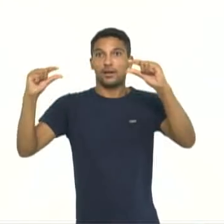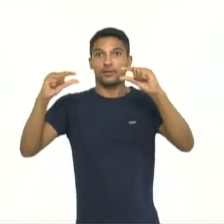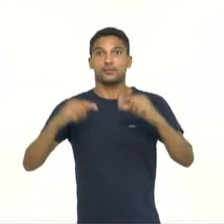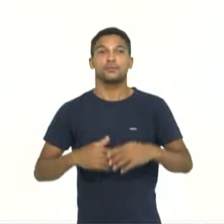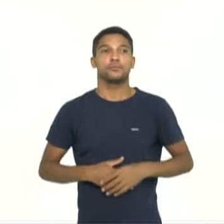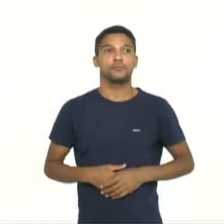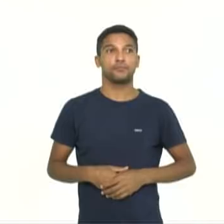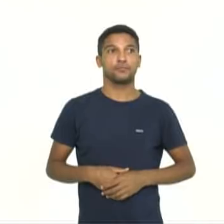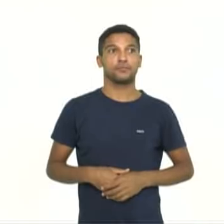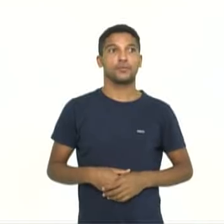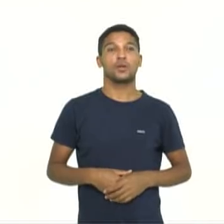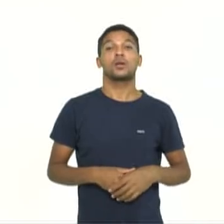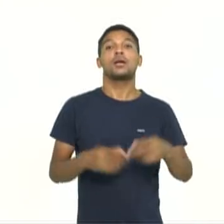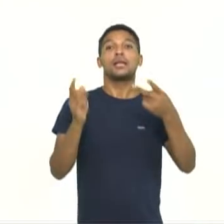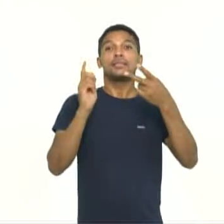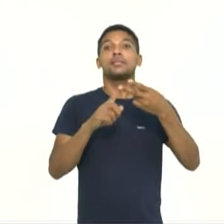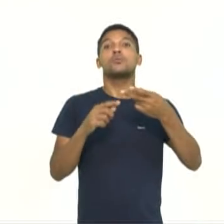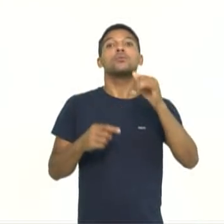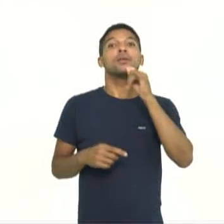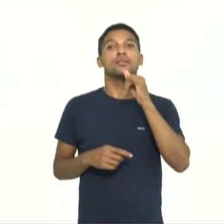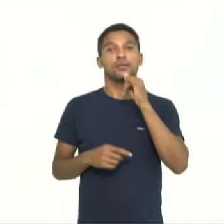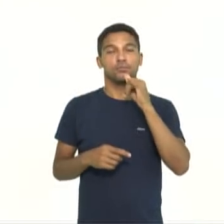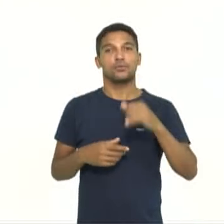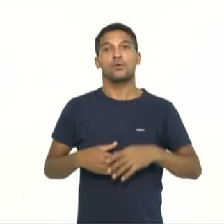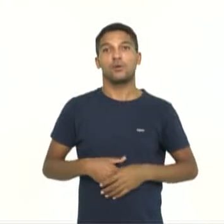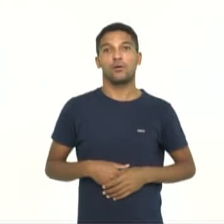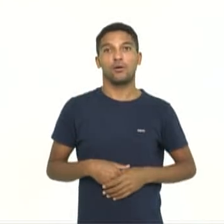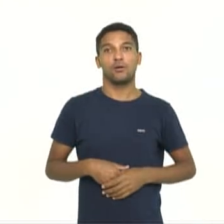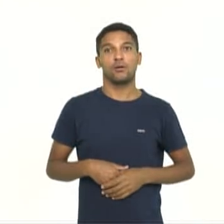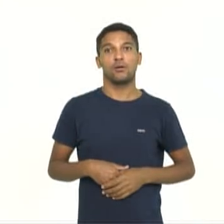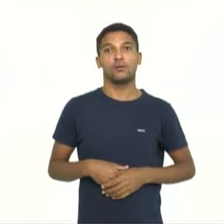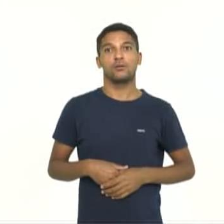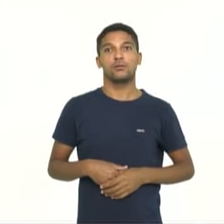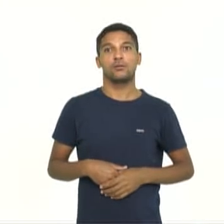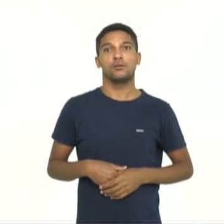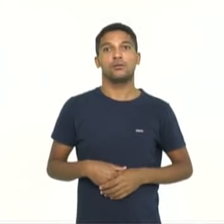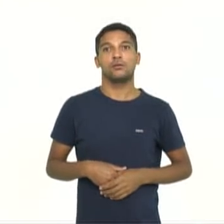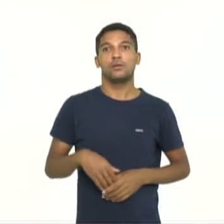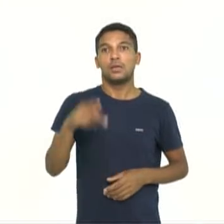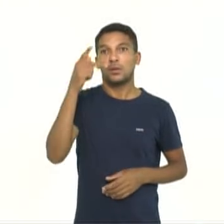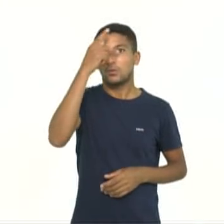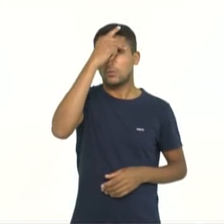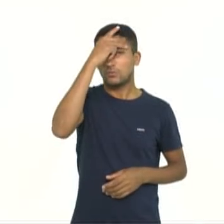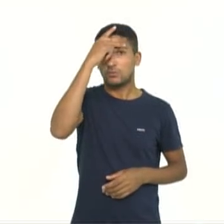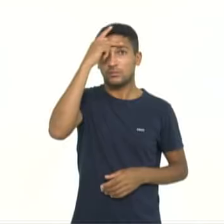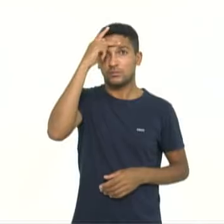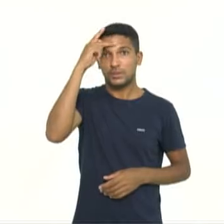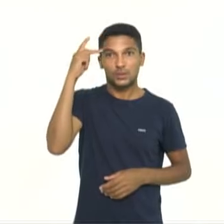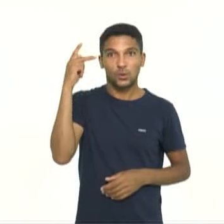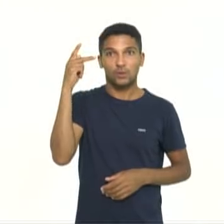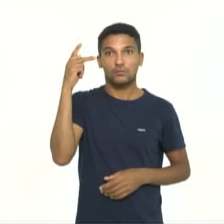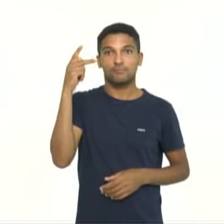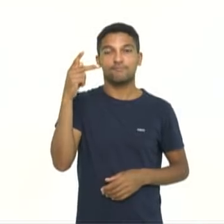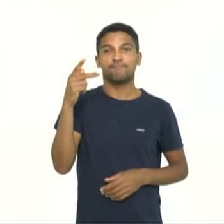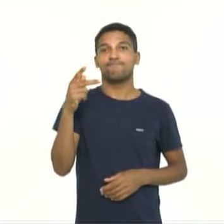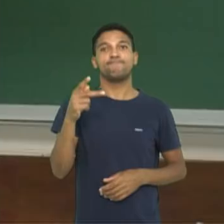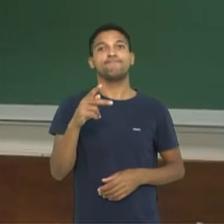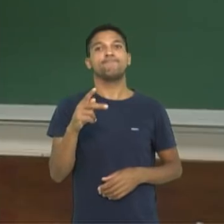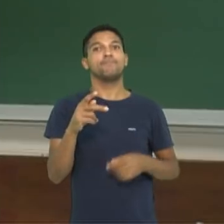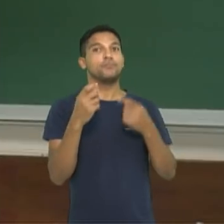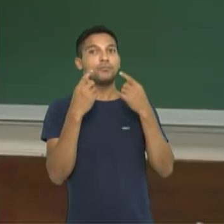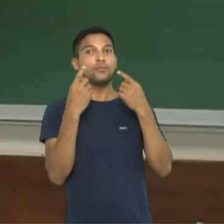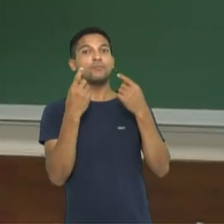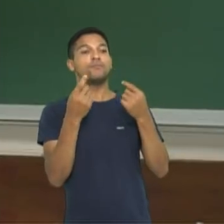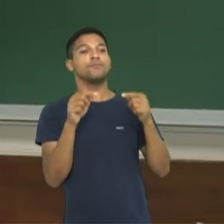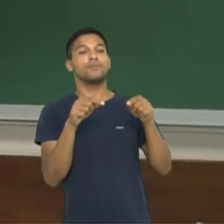a sua renúncia. Aqui o verbo lamentar. Eu lamento, tu lamentas, ele lamenta. Não existe aqui dois verbos, duas orações. Só existe